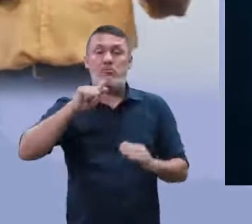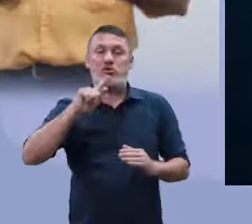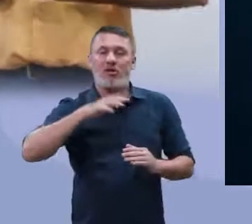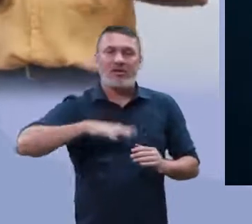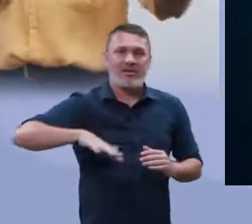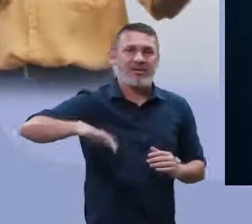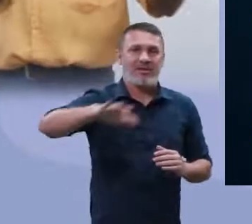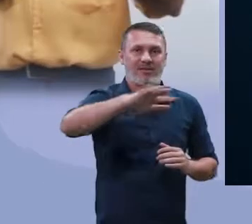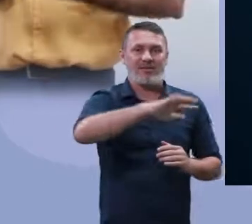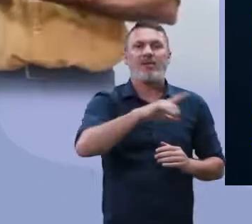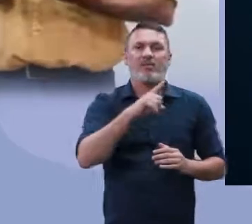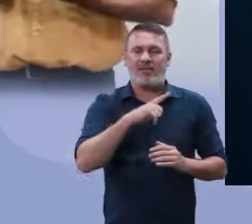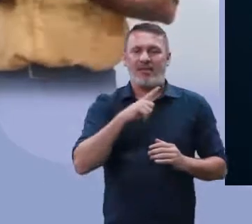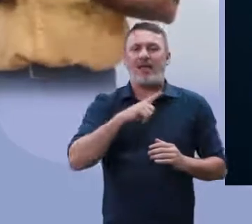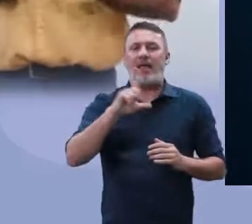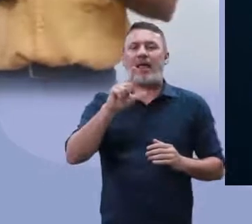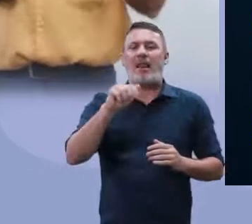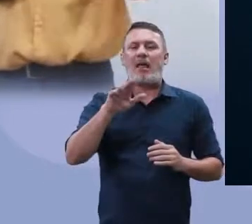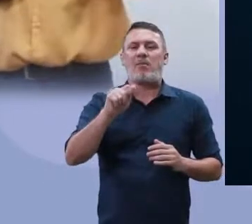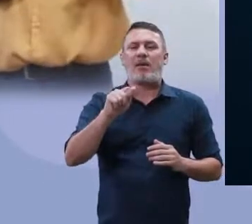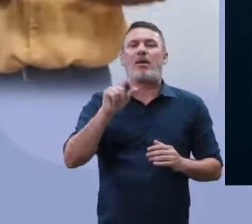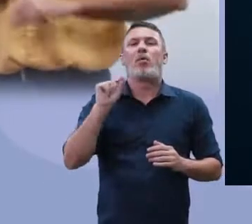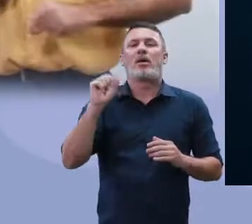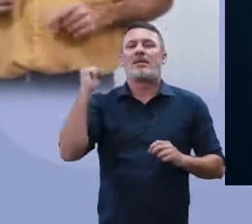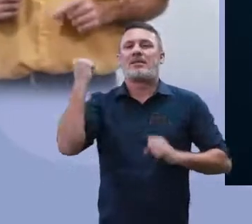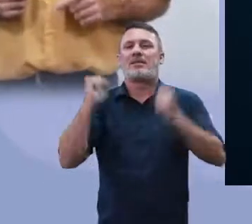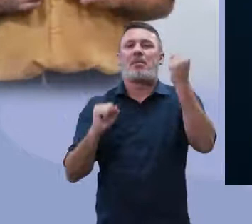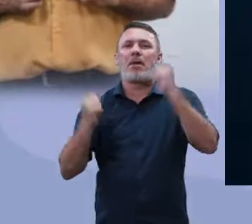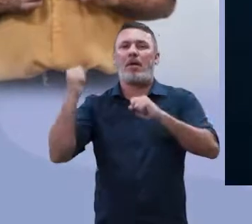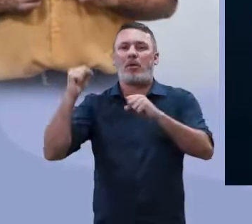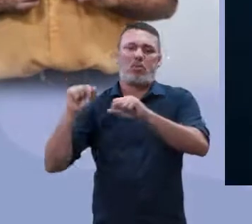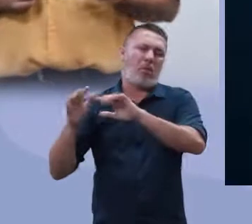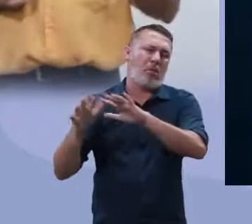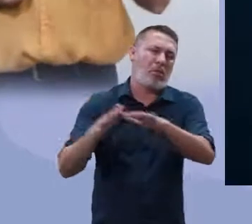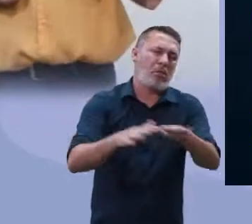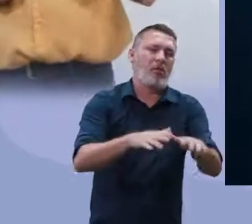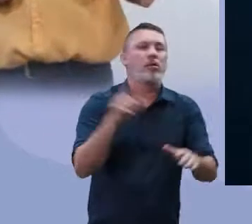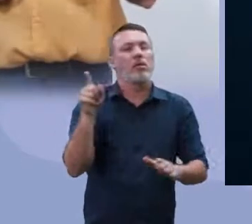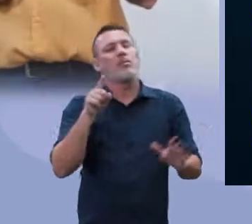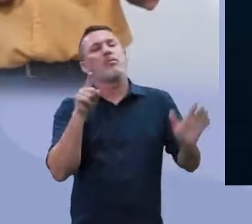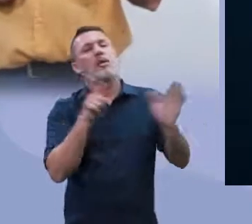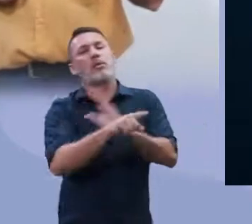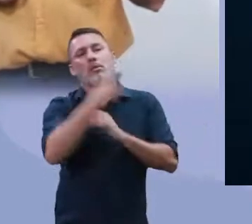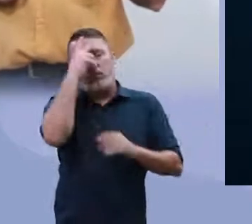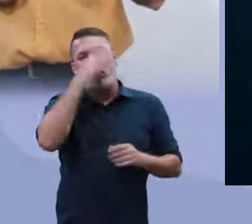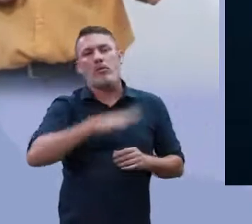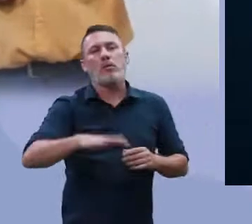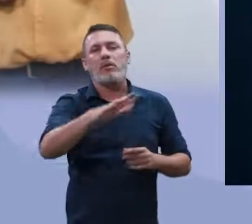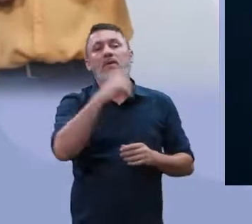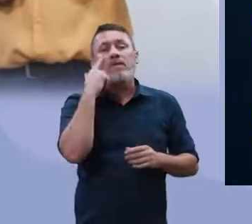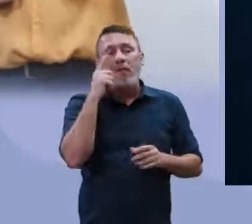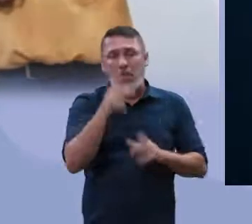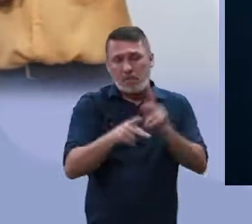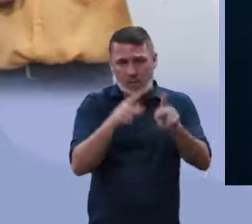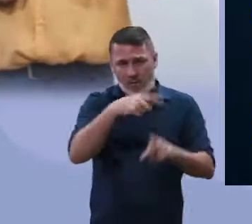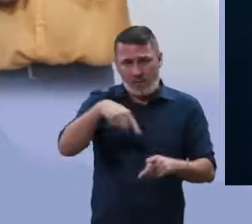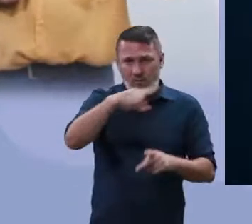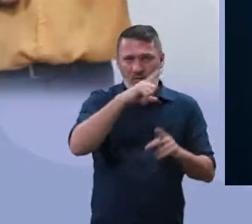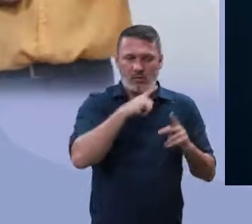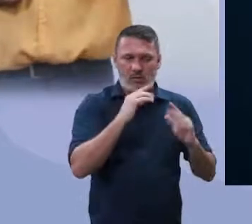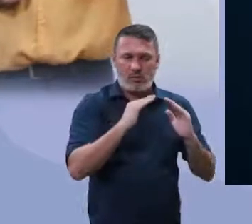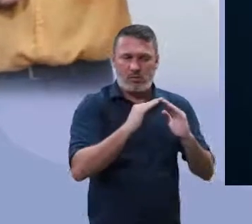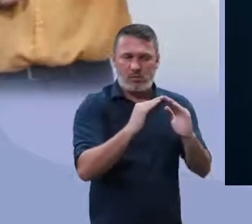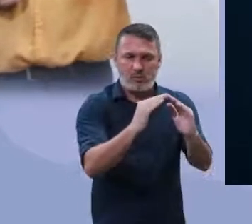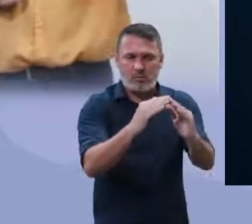Minas, aonde a lama da Samarco já havia chegado ao Rio Doce. Ele perguntou da seguinte forma, se a população